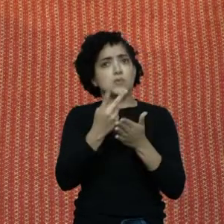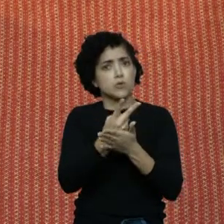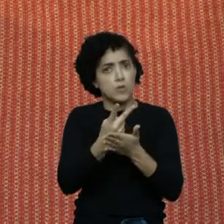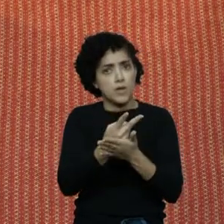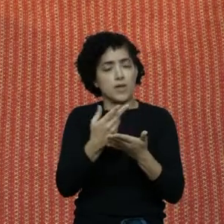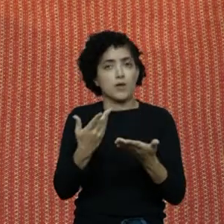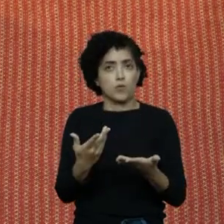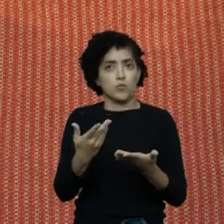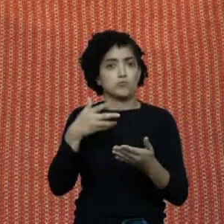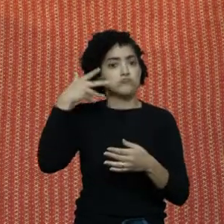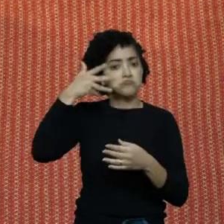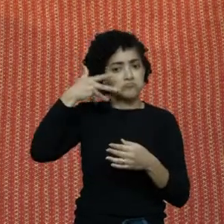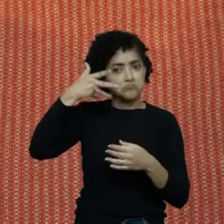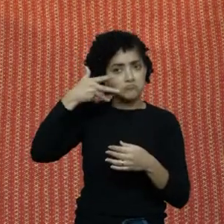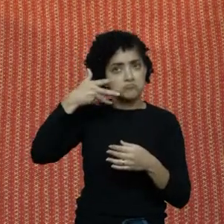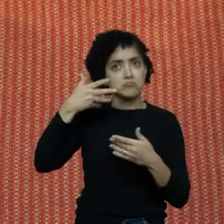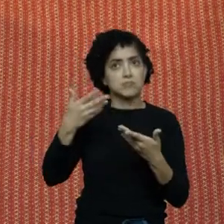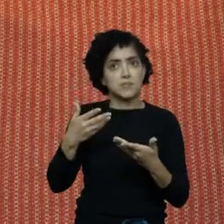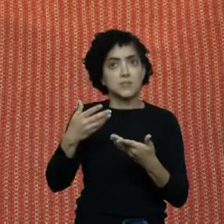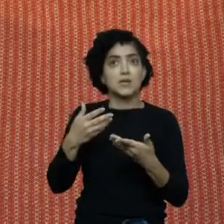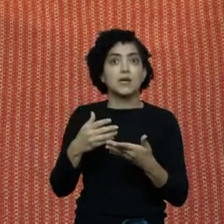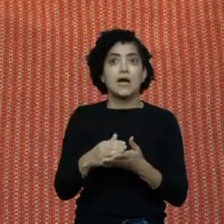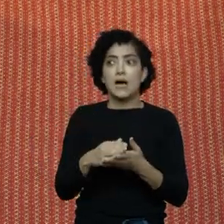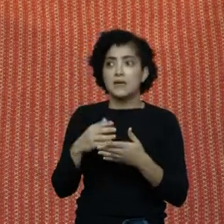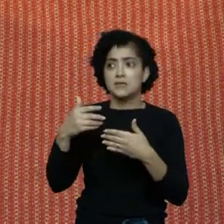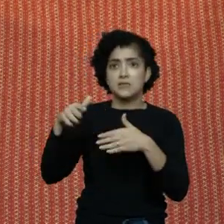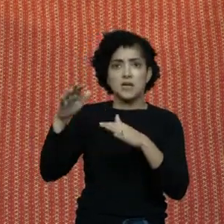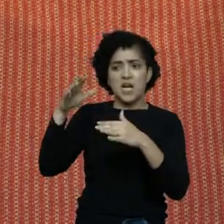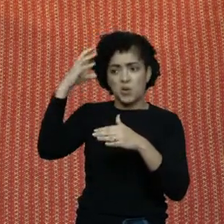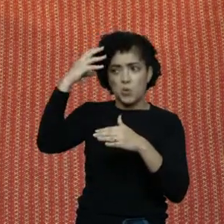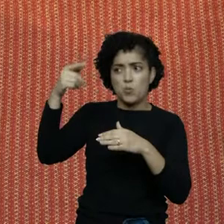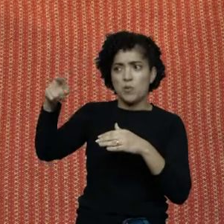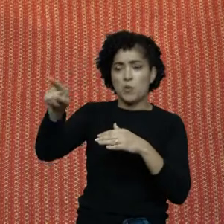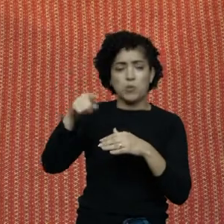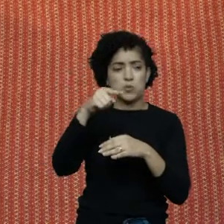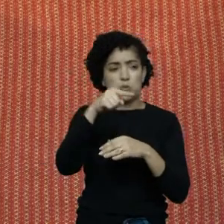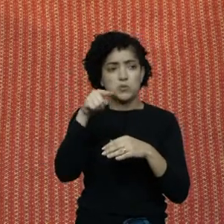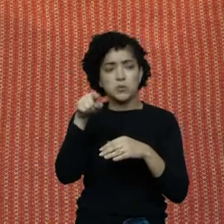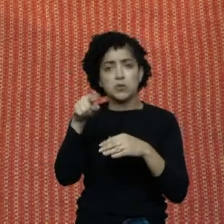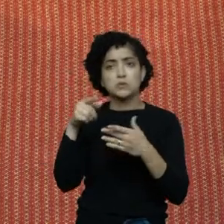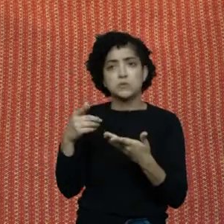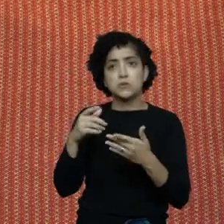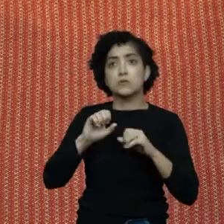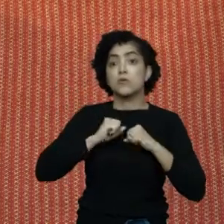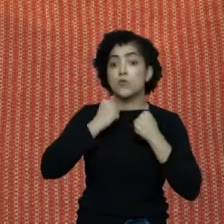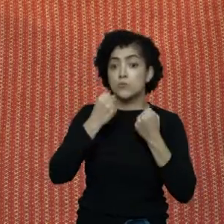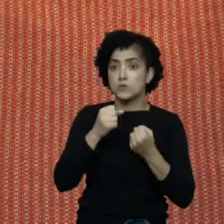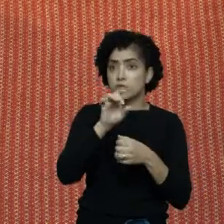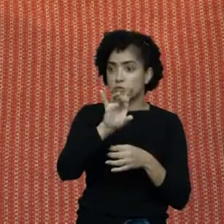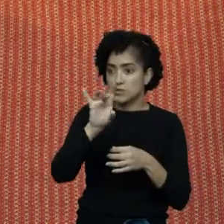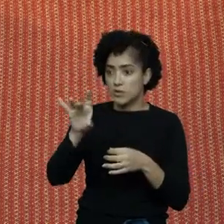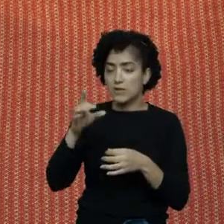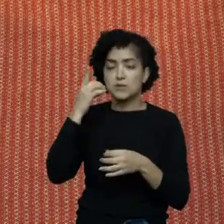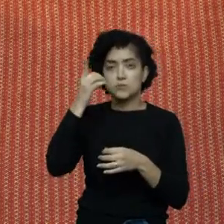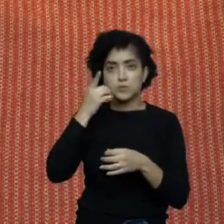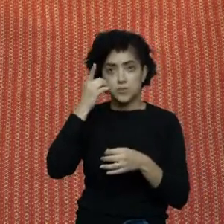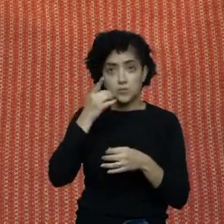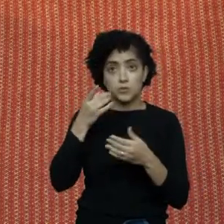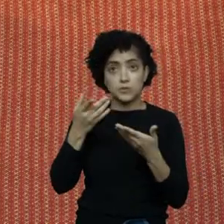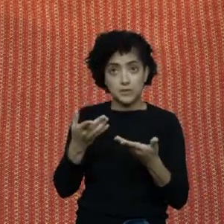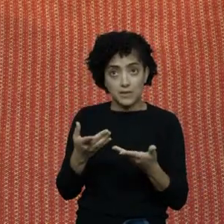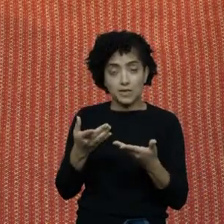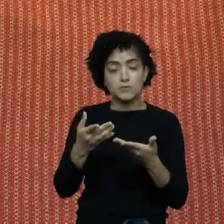discurso que o elegeu ainda terceiriza a culpa daquilo que faz e mesmo com o esforço Eco de cada um dos deputados aqui dentro aqui